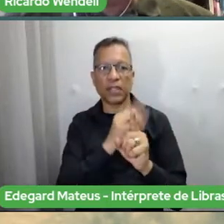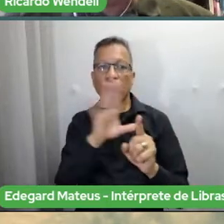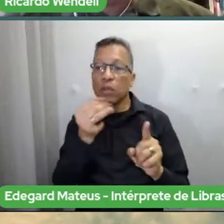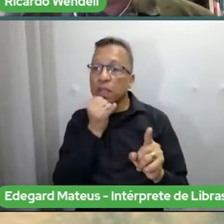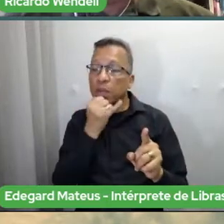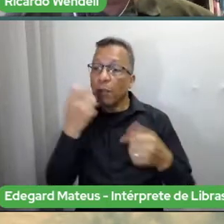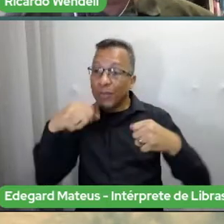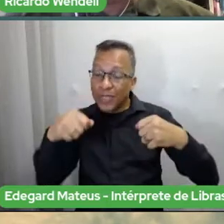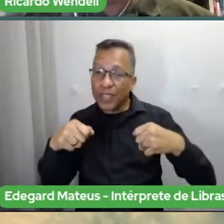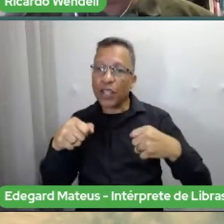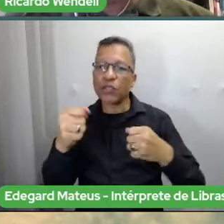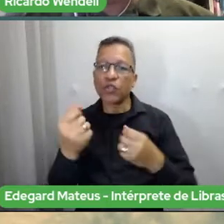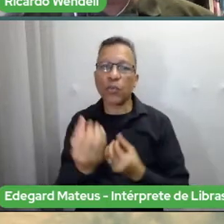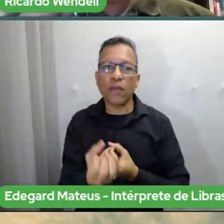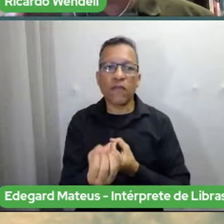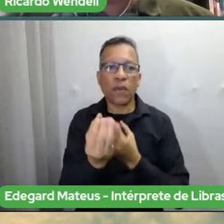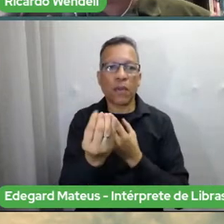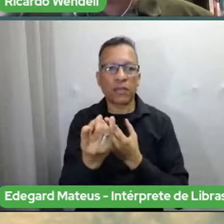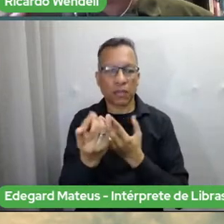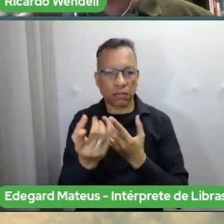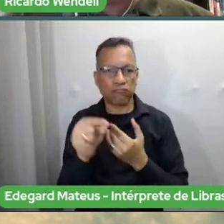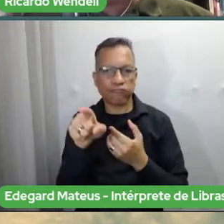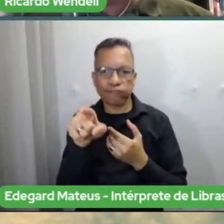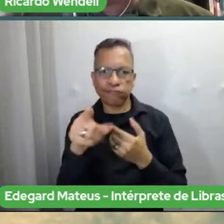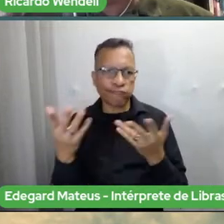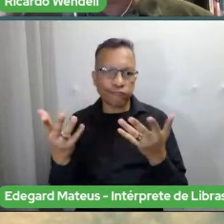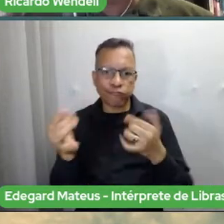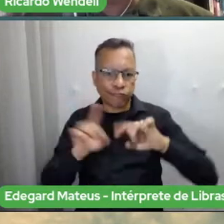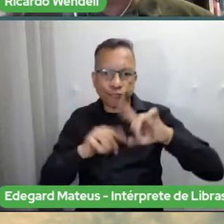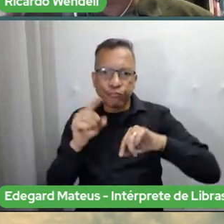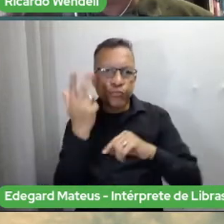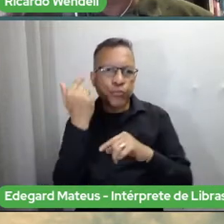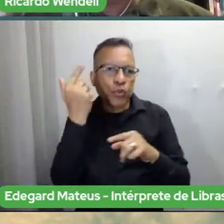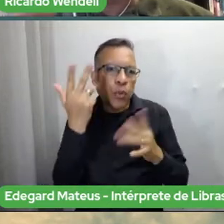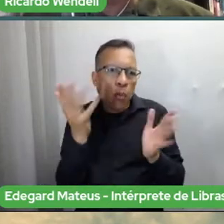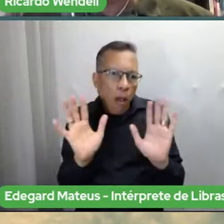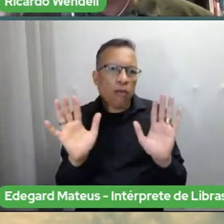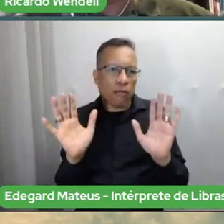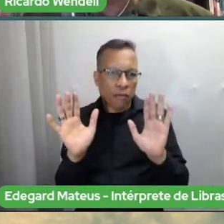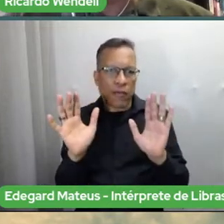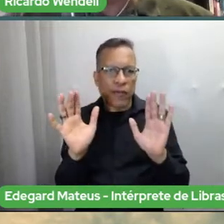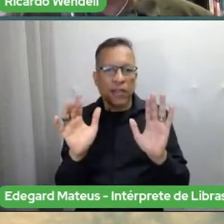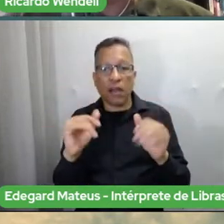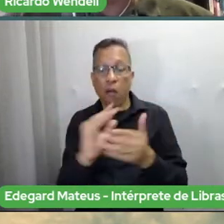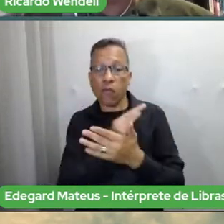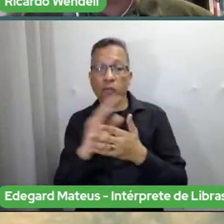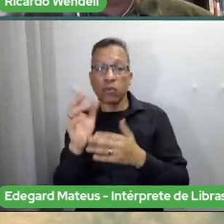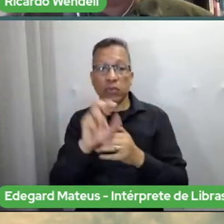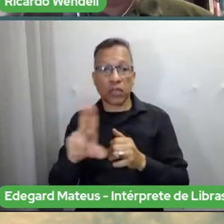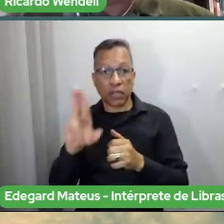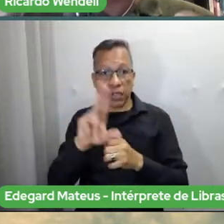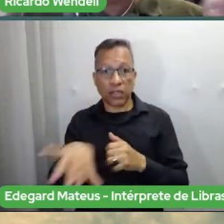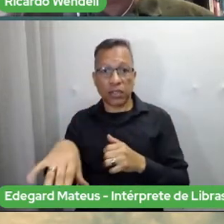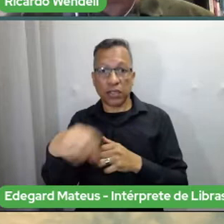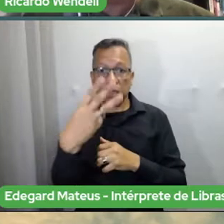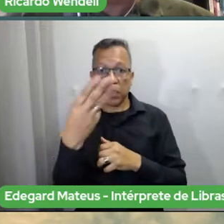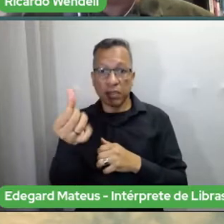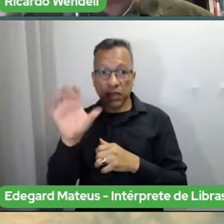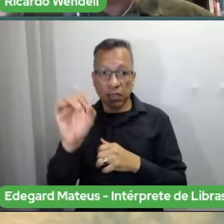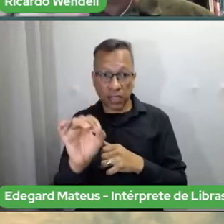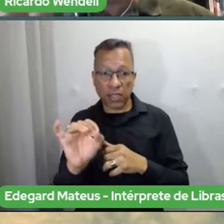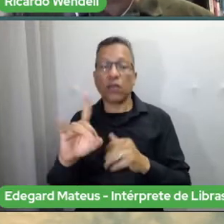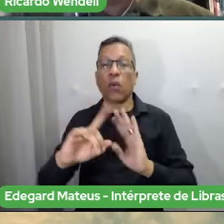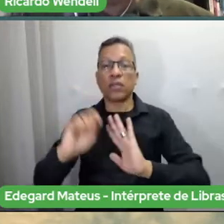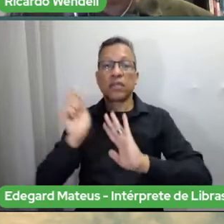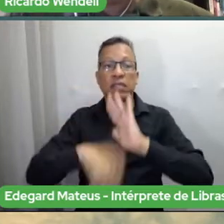dado, por exemplo, é um produto comum ter usuário 360, né, ou assinante